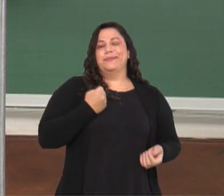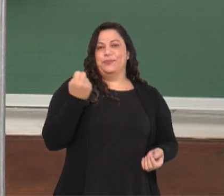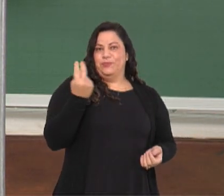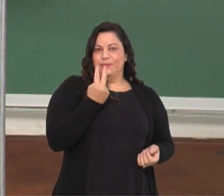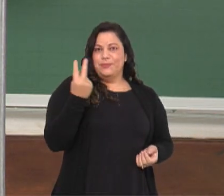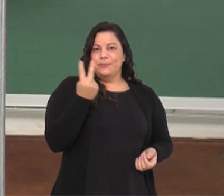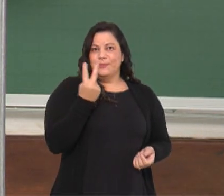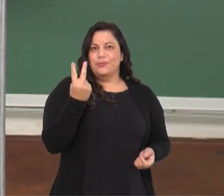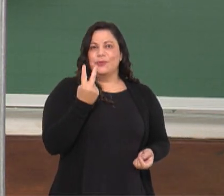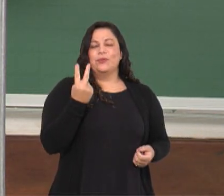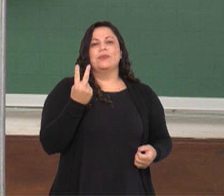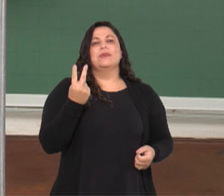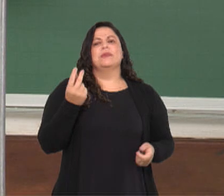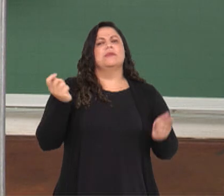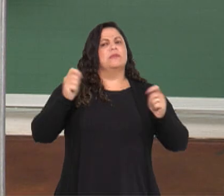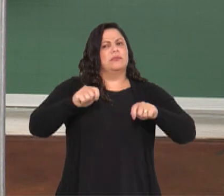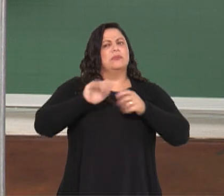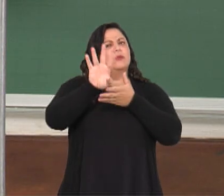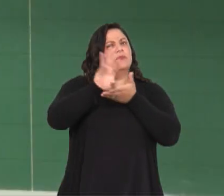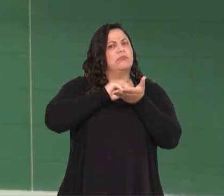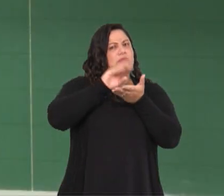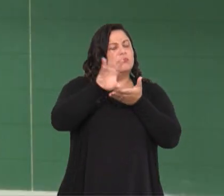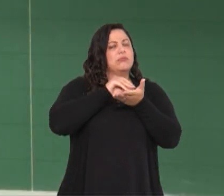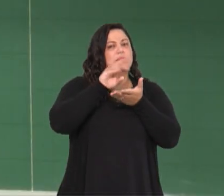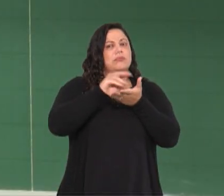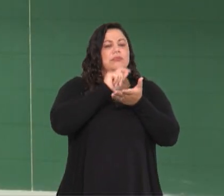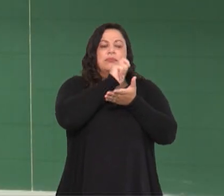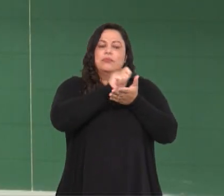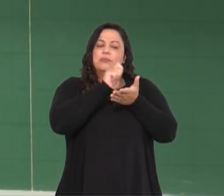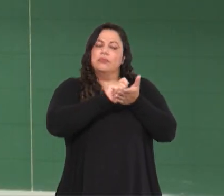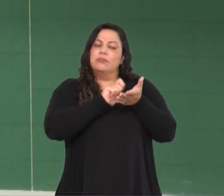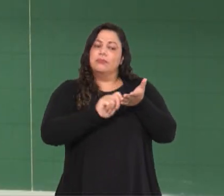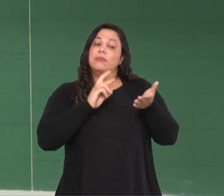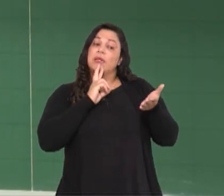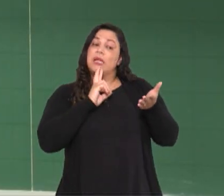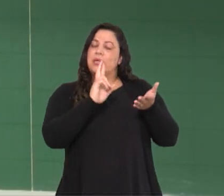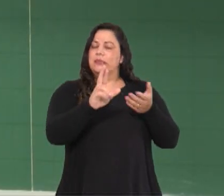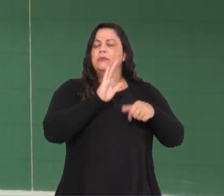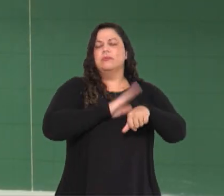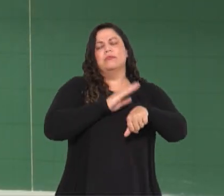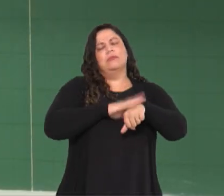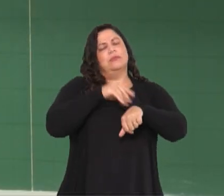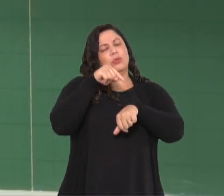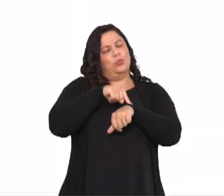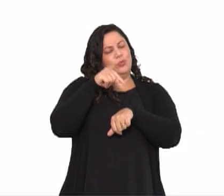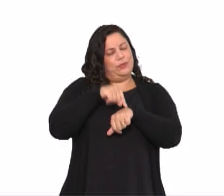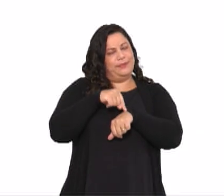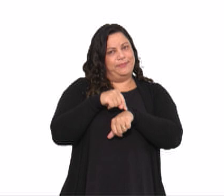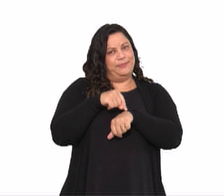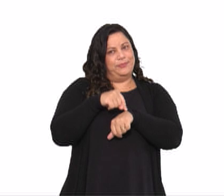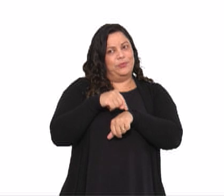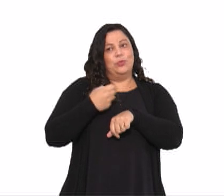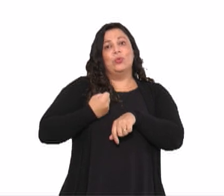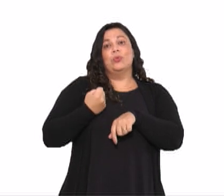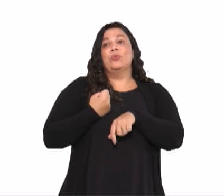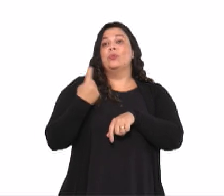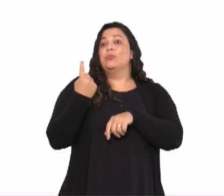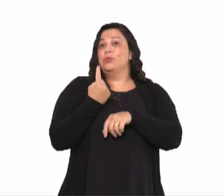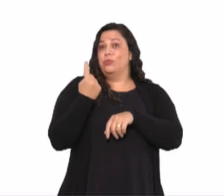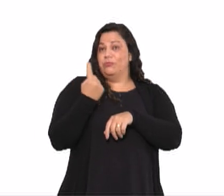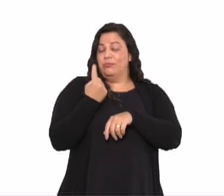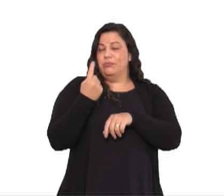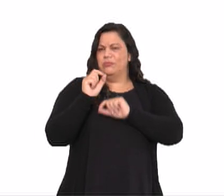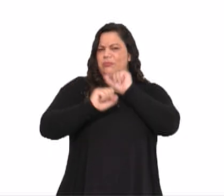2. Né? Então, você vai anotar aí no seu caderno e responder, você terá um tempo para isso. Então, número 1, quais eram as